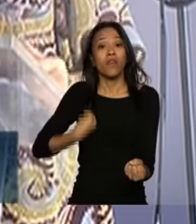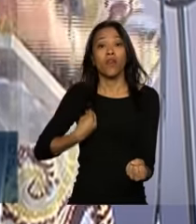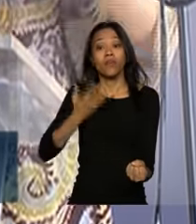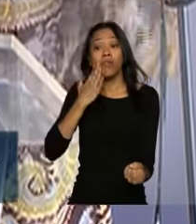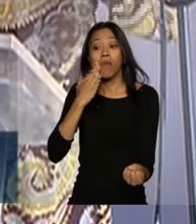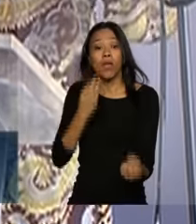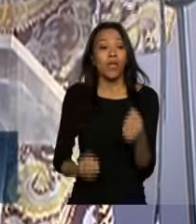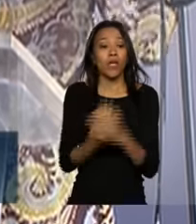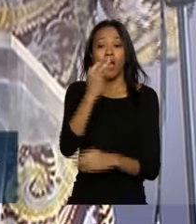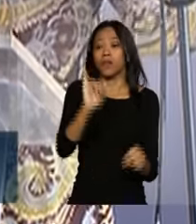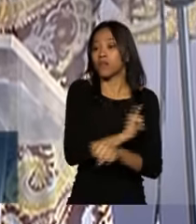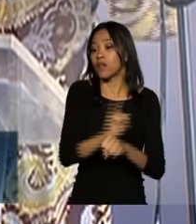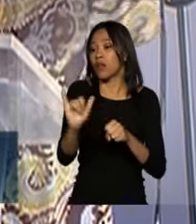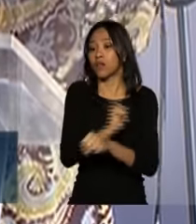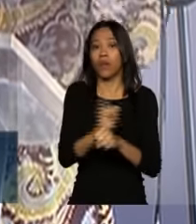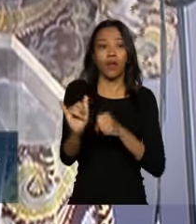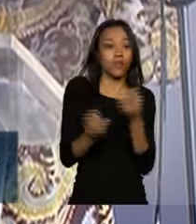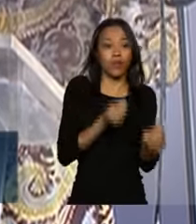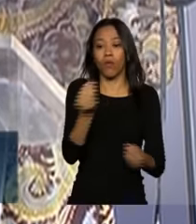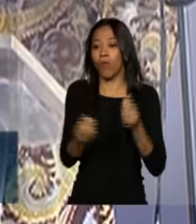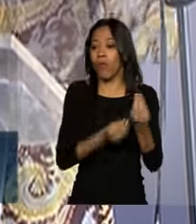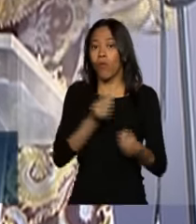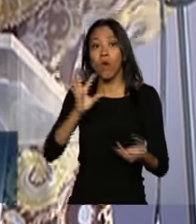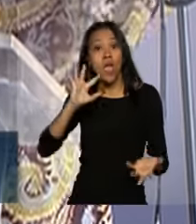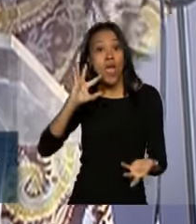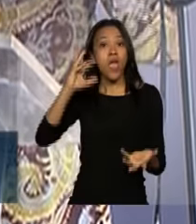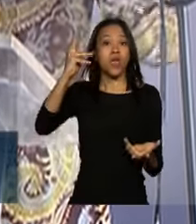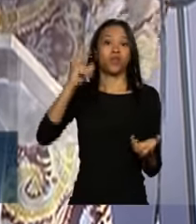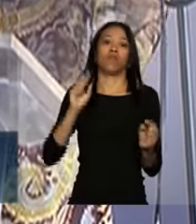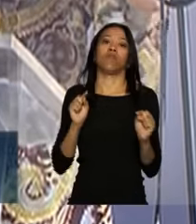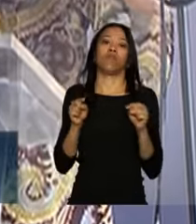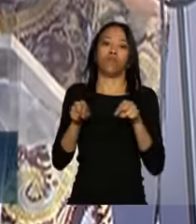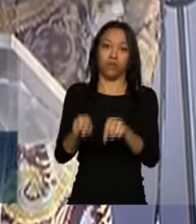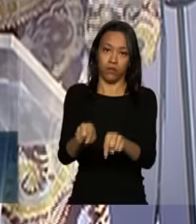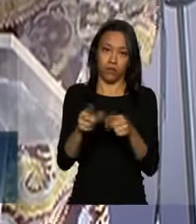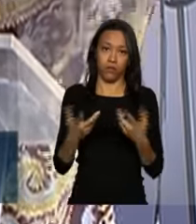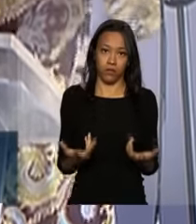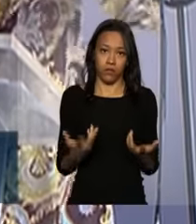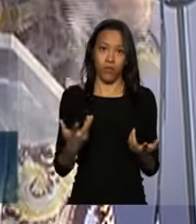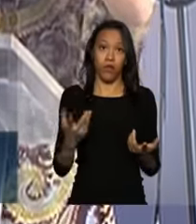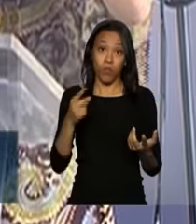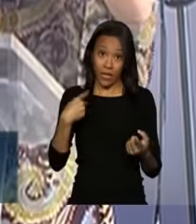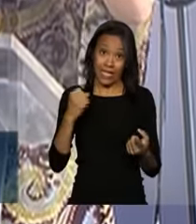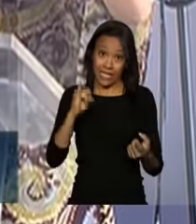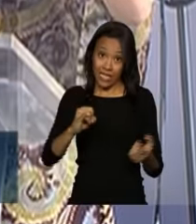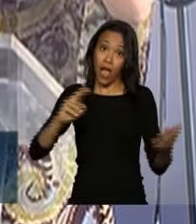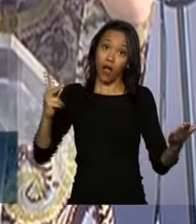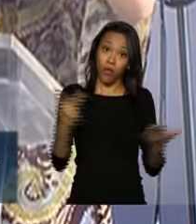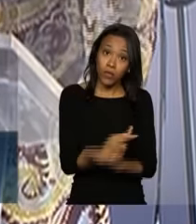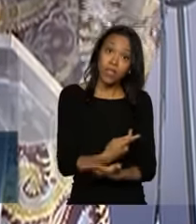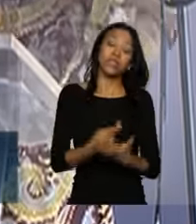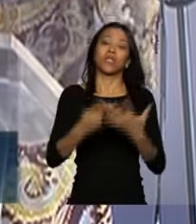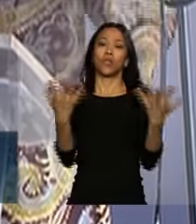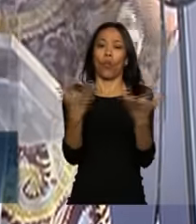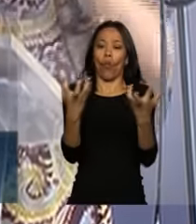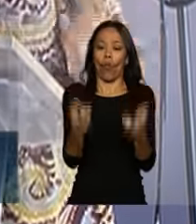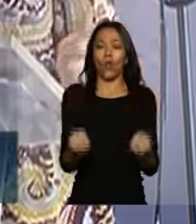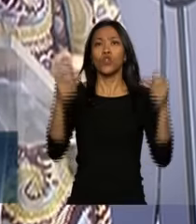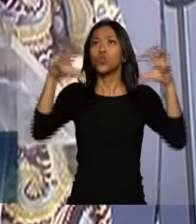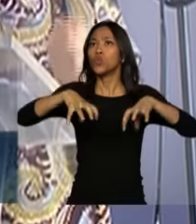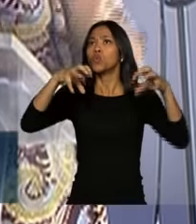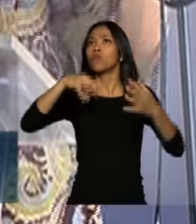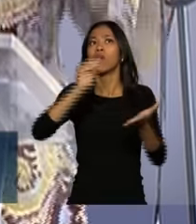seca? É criar as condições para que, em havendo seca, as pessoas